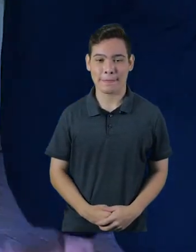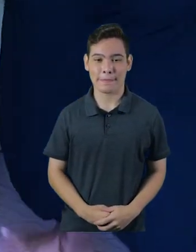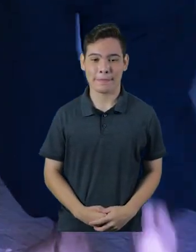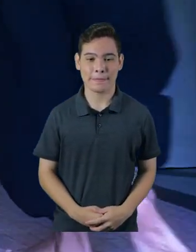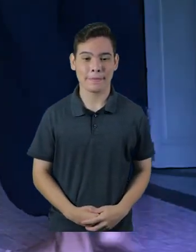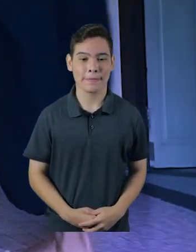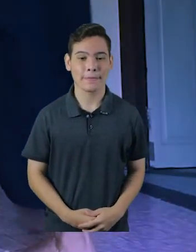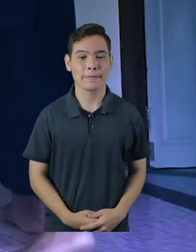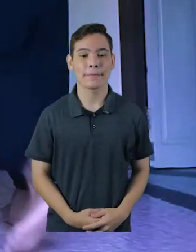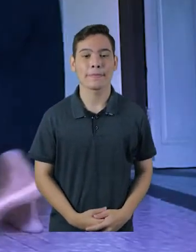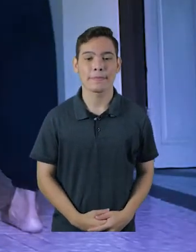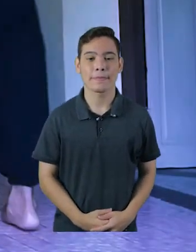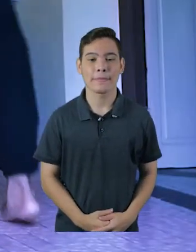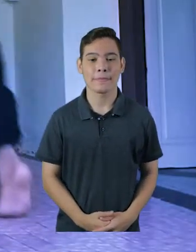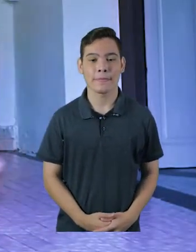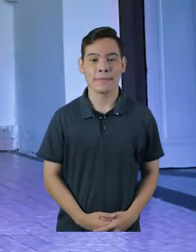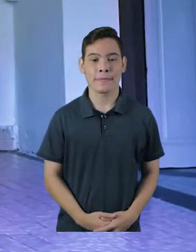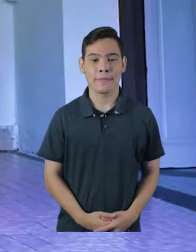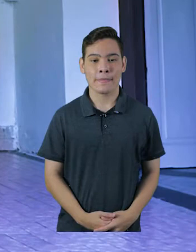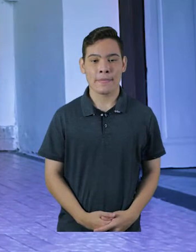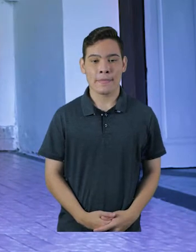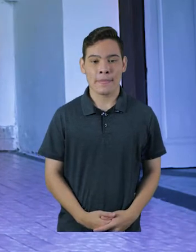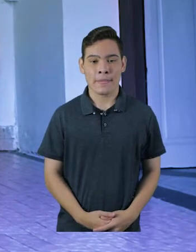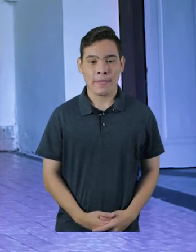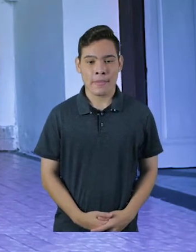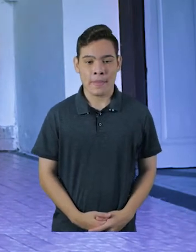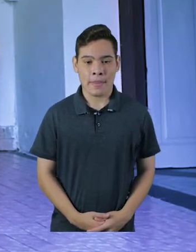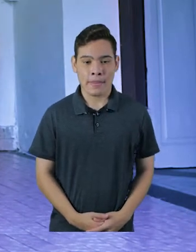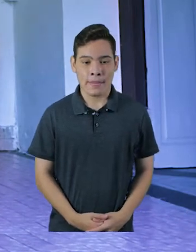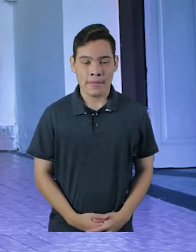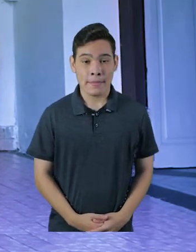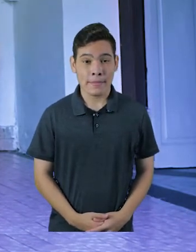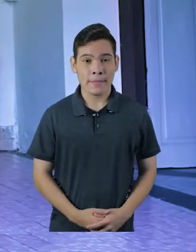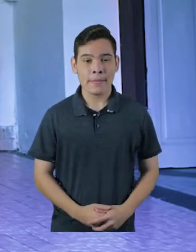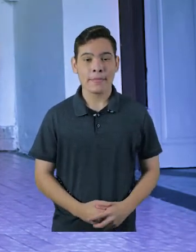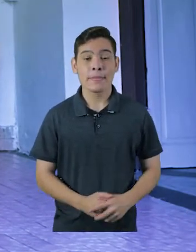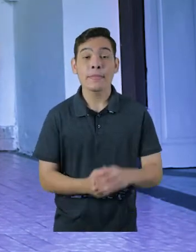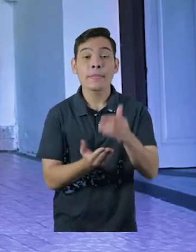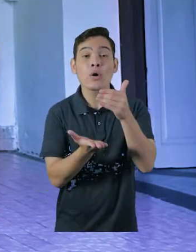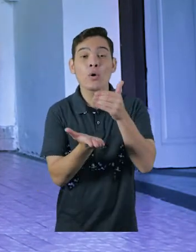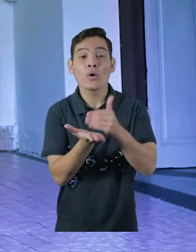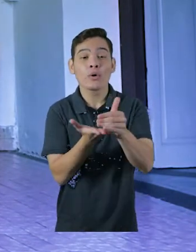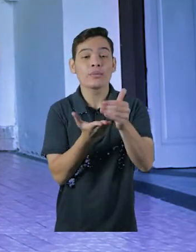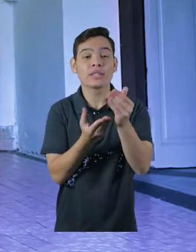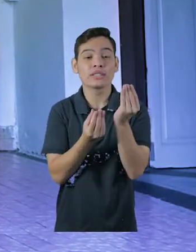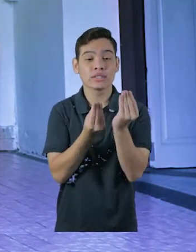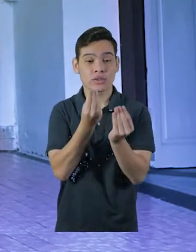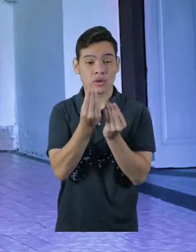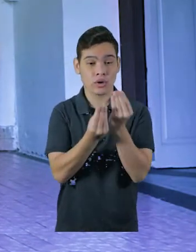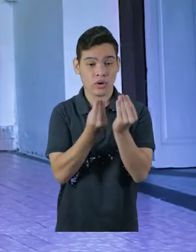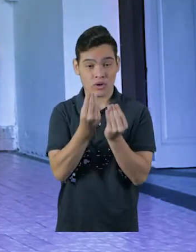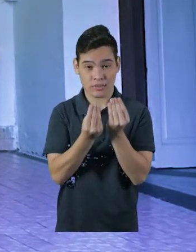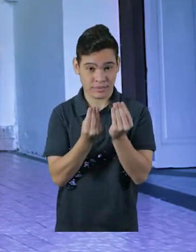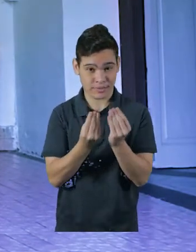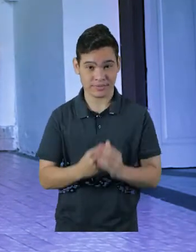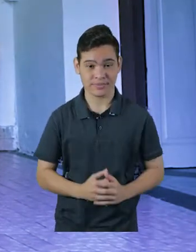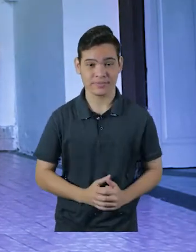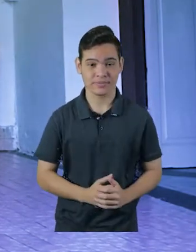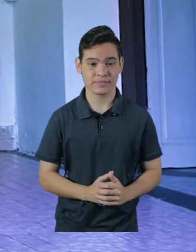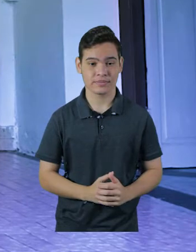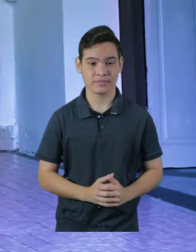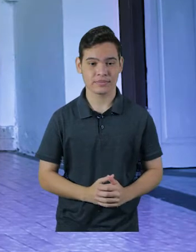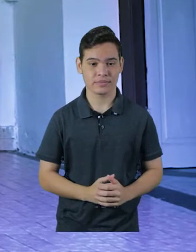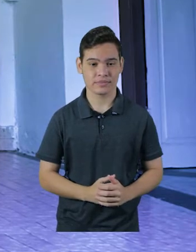A gente pode, então, começar pensando